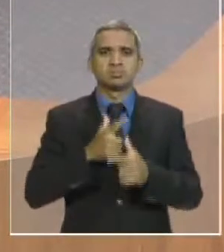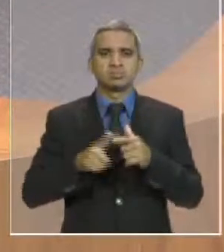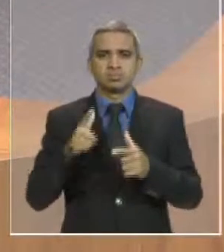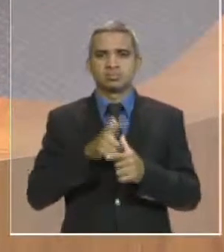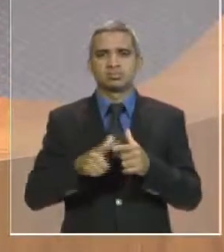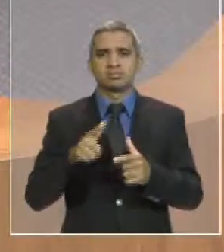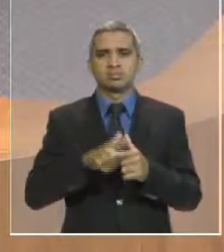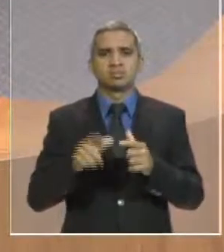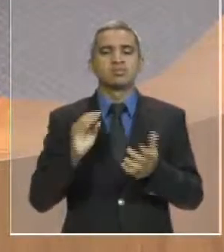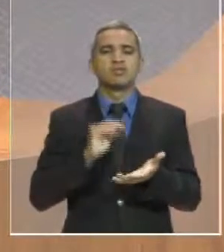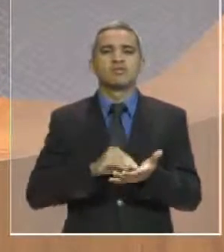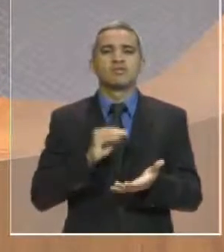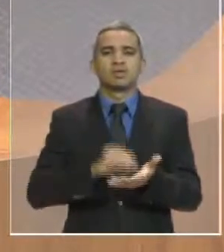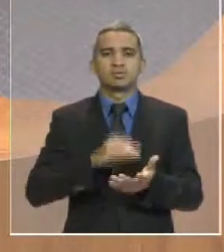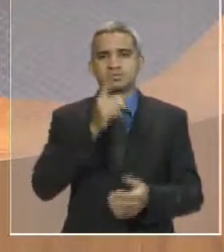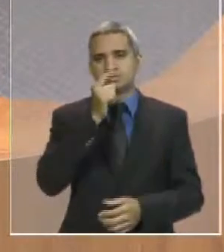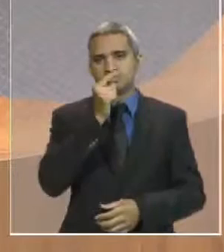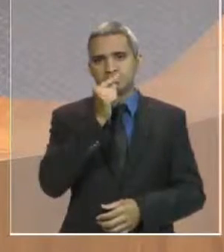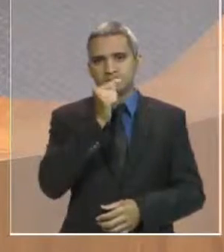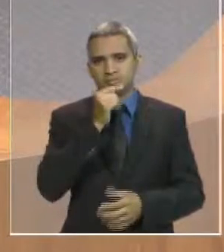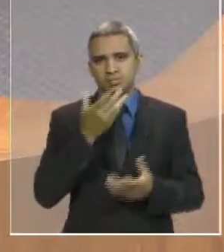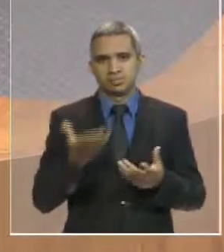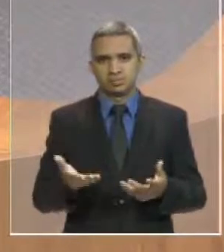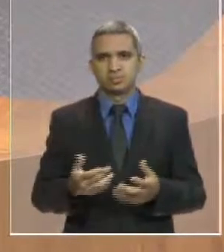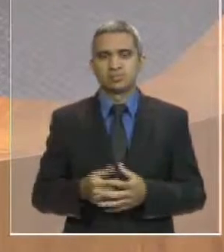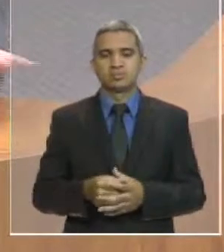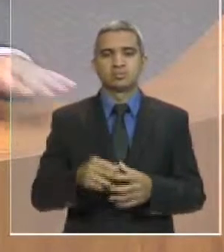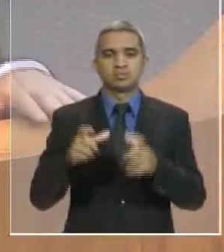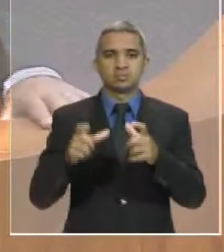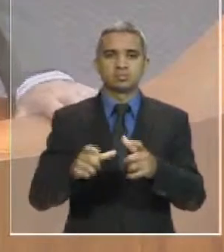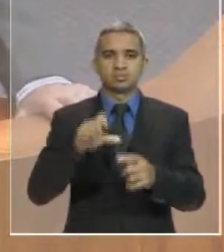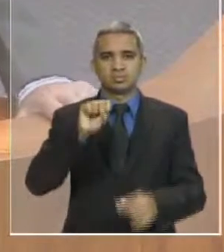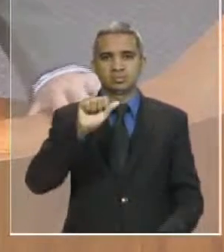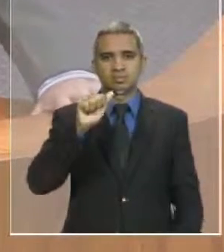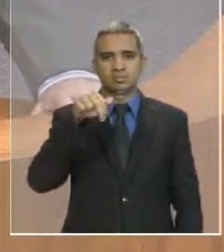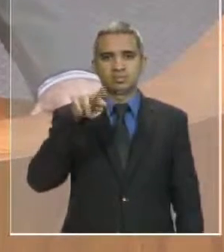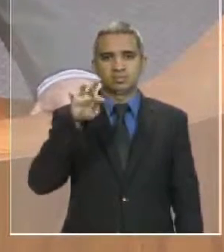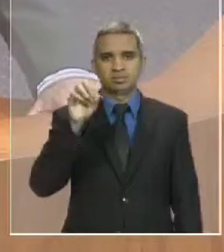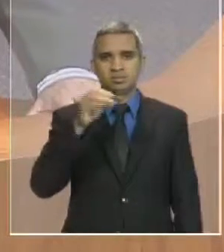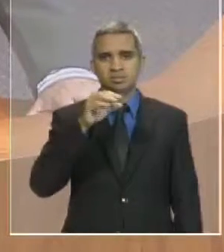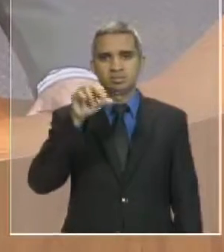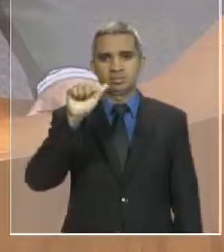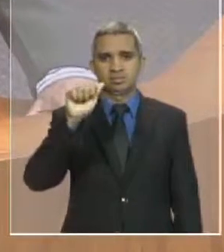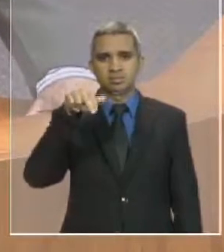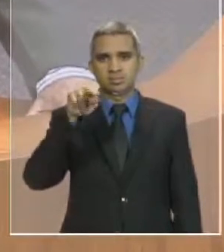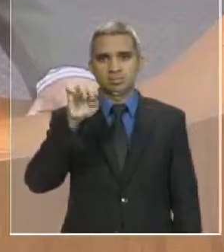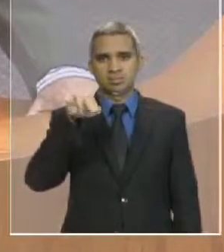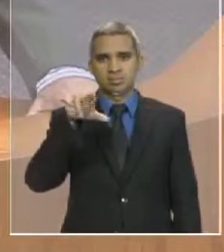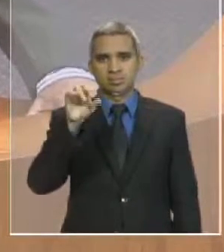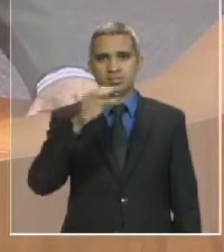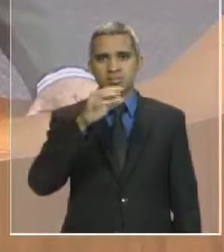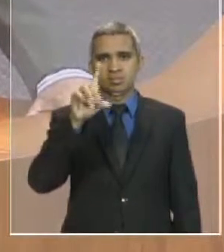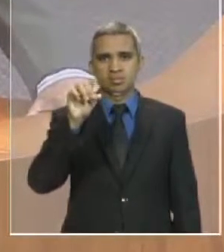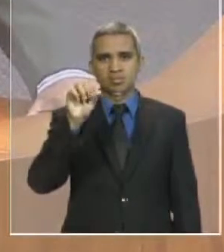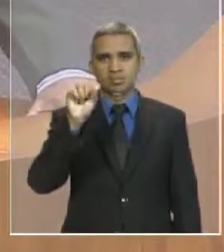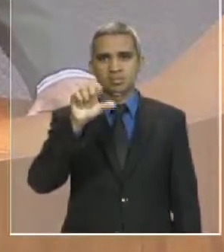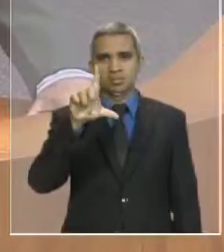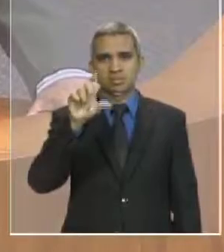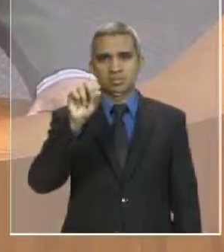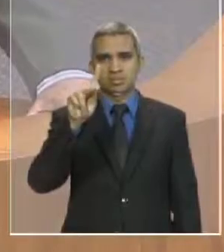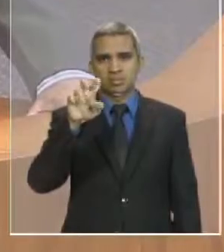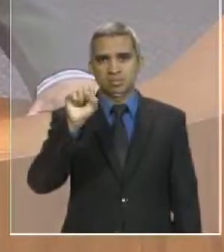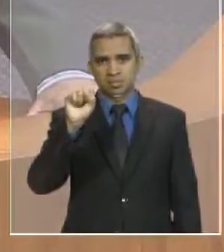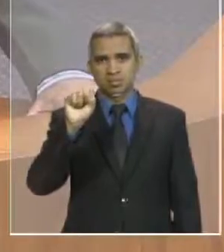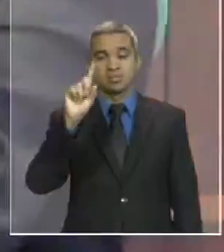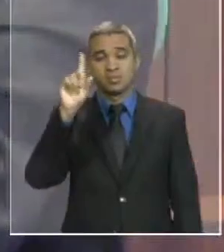a falta d'água naquele município de Santo Antônio do Lobo, que tendo em vista que está entre os 5 municípios que mais arrecada no